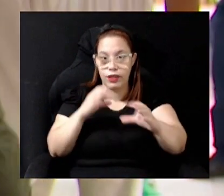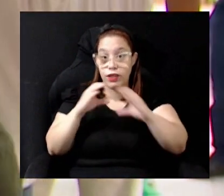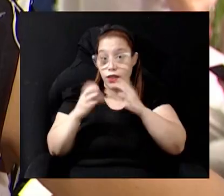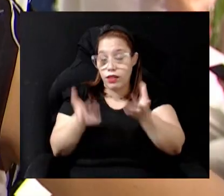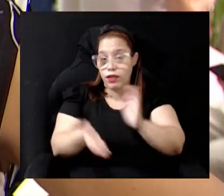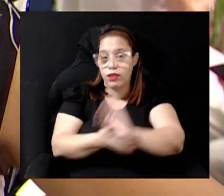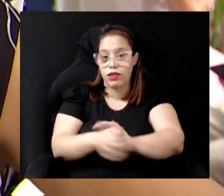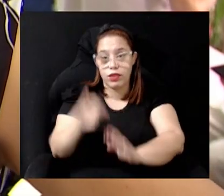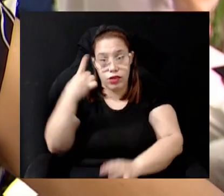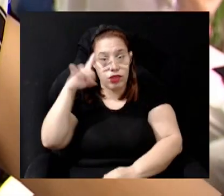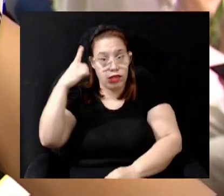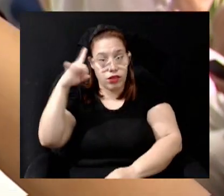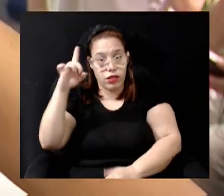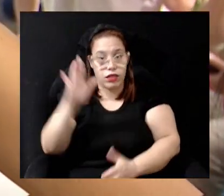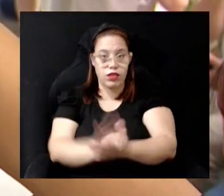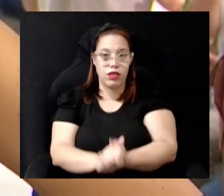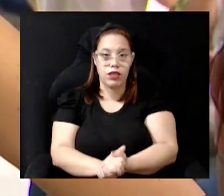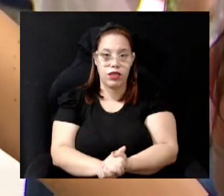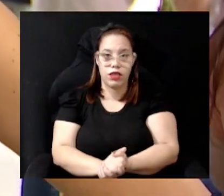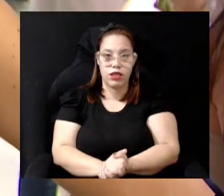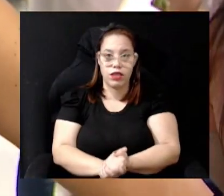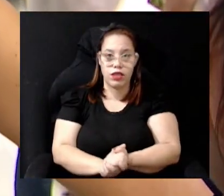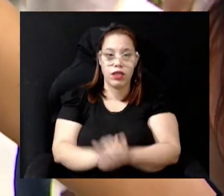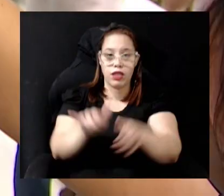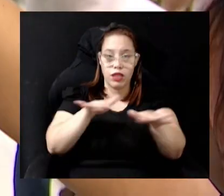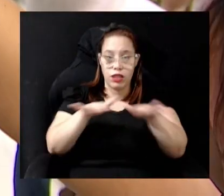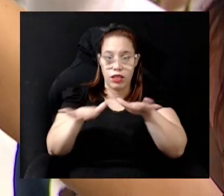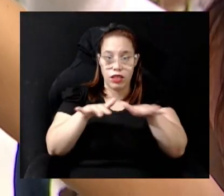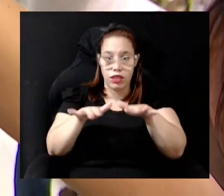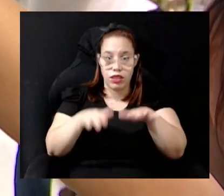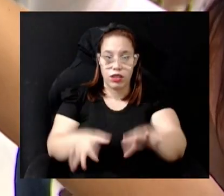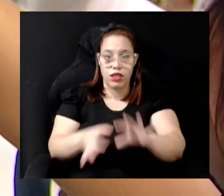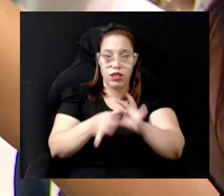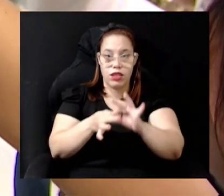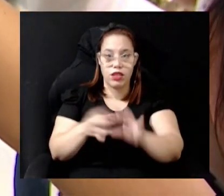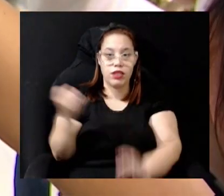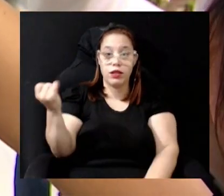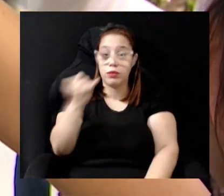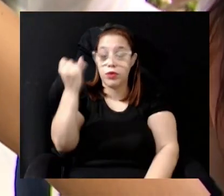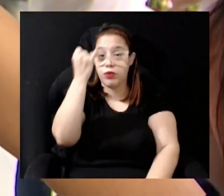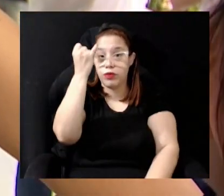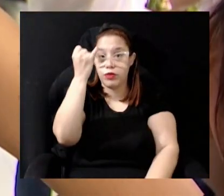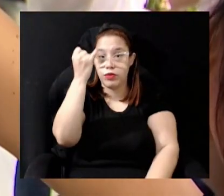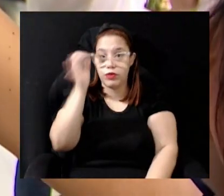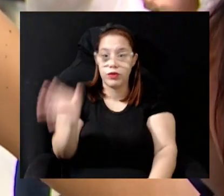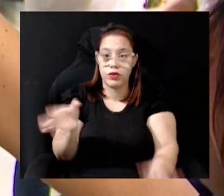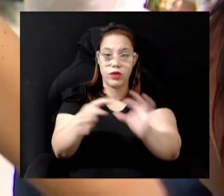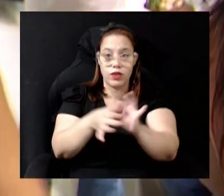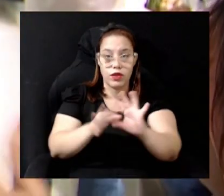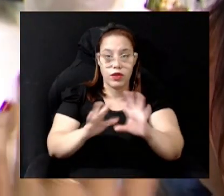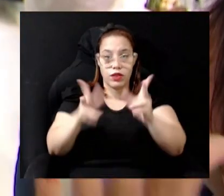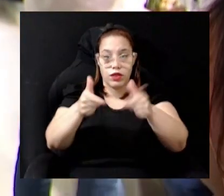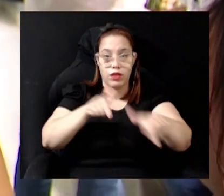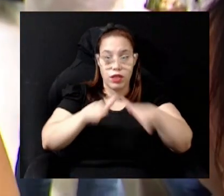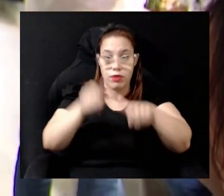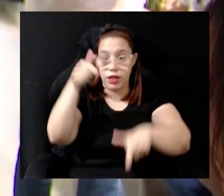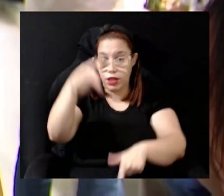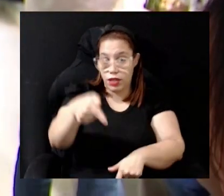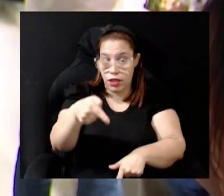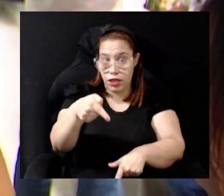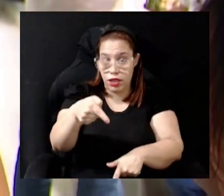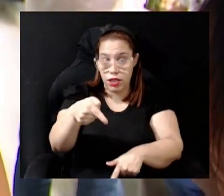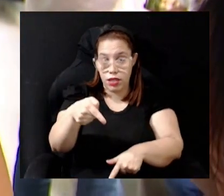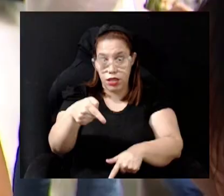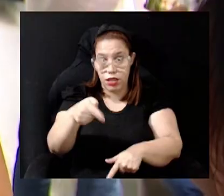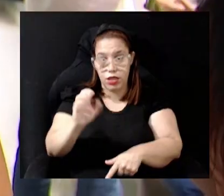Muito bacana. Esse momento do Câmara Integrada é super importante para a união de todo mundo que trabalha aqui. A gente acaba trabalhando todos